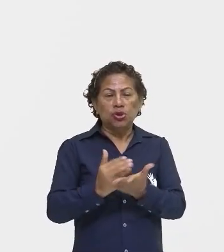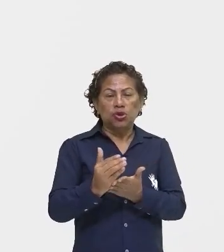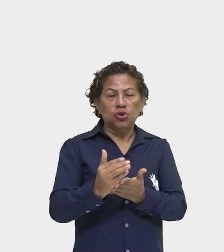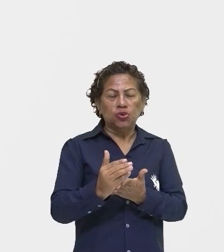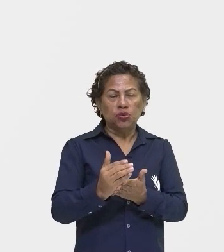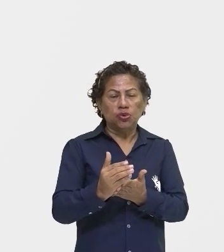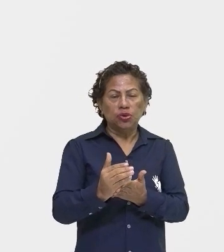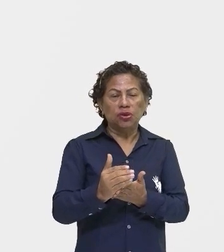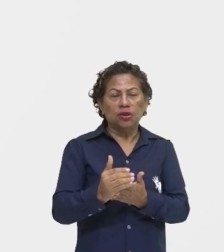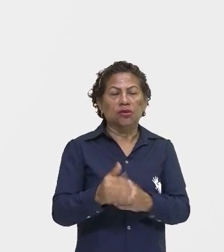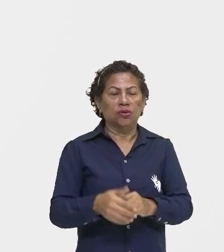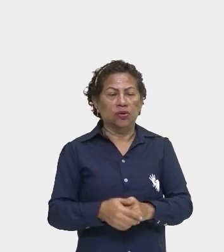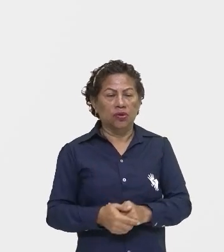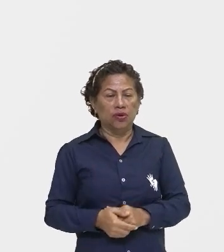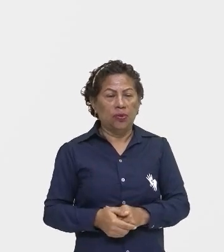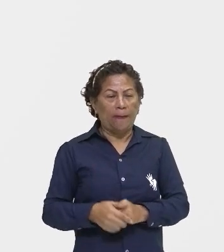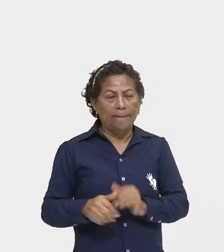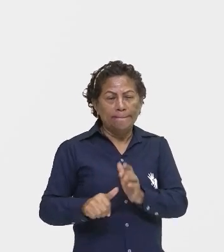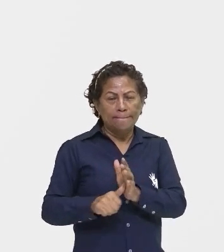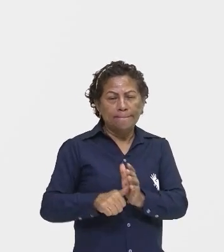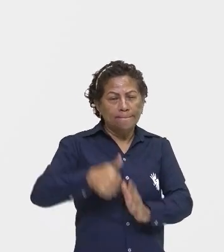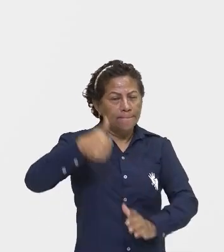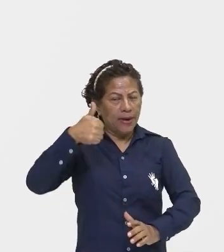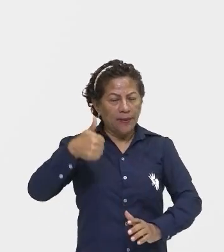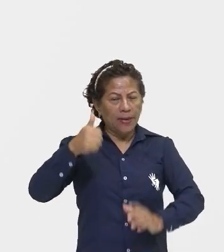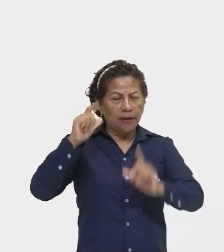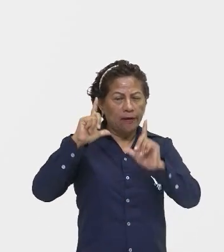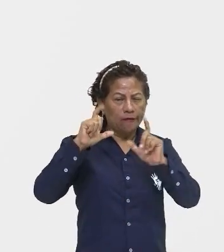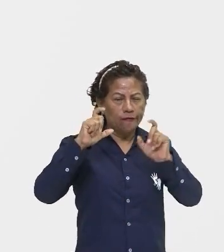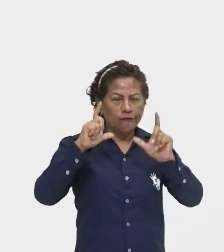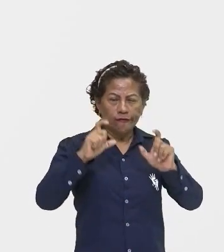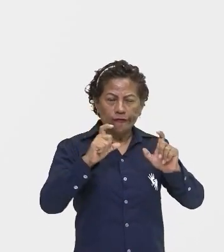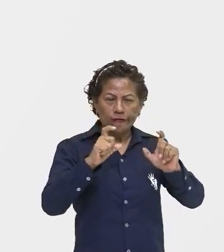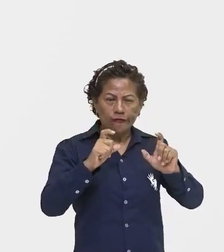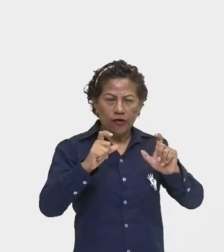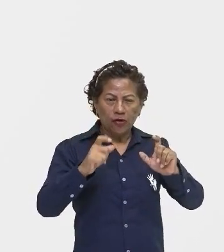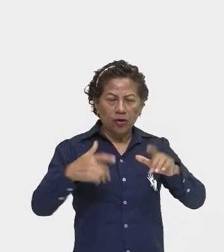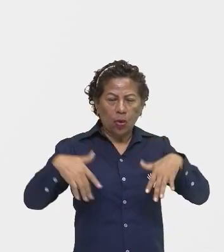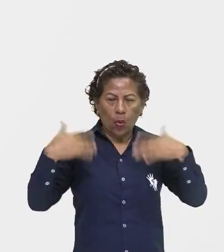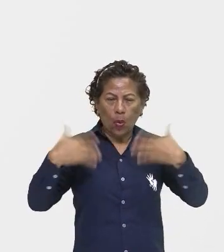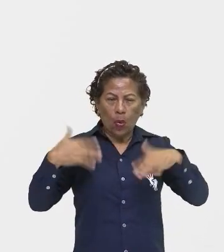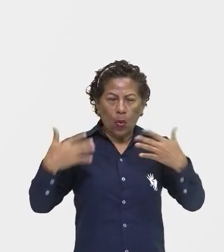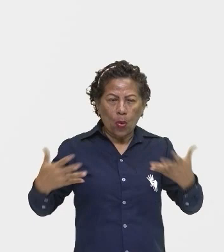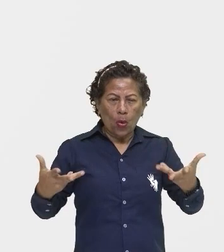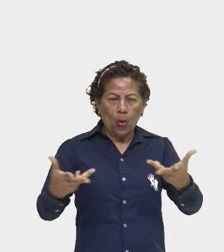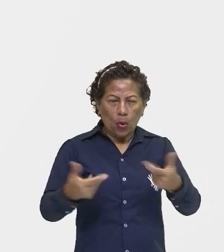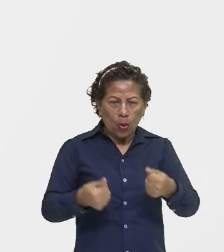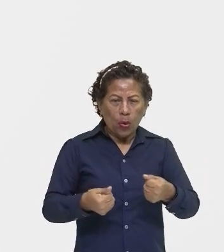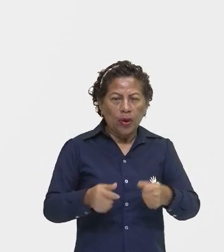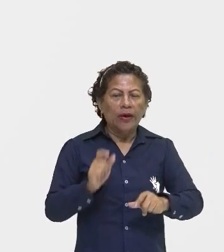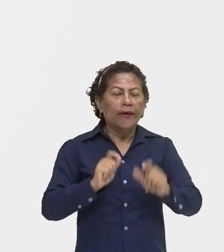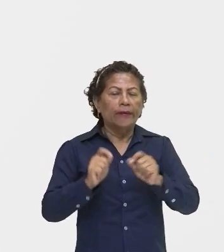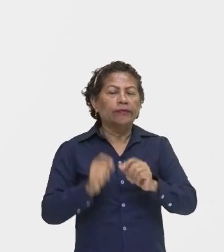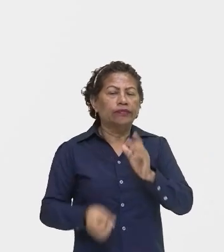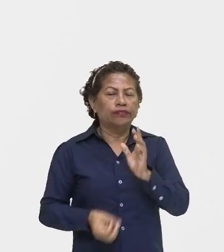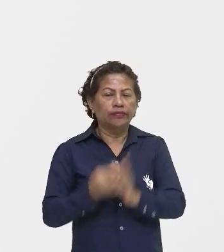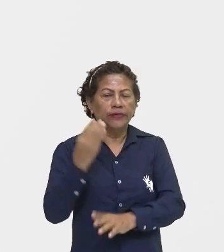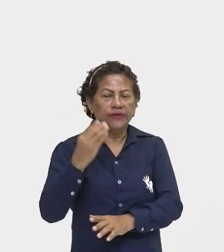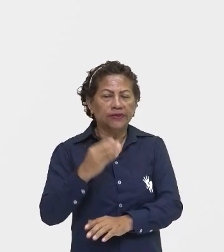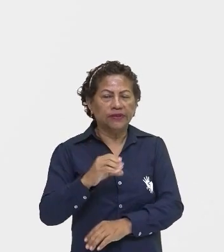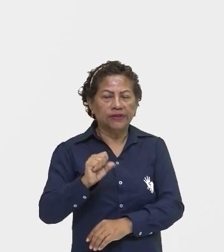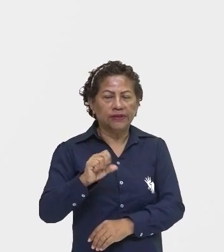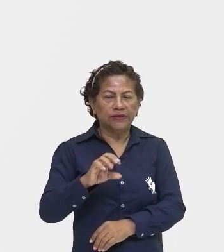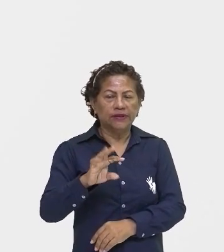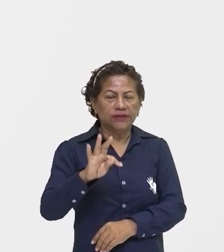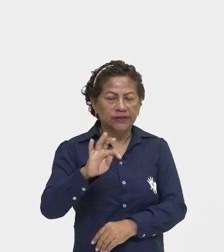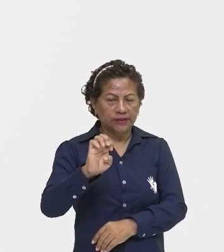foi invenção do físico escocês James Clerk Maxwell. Em 1975, é criado